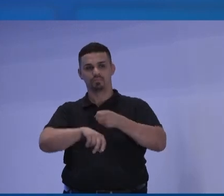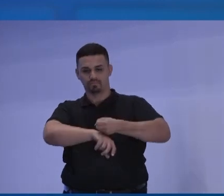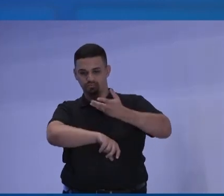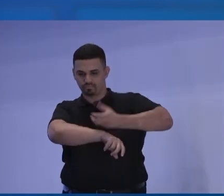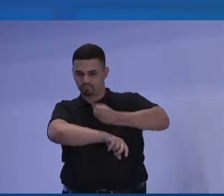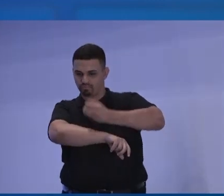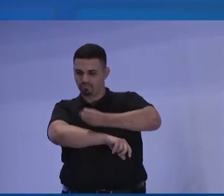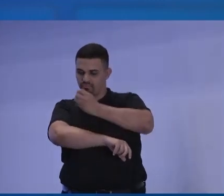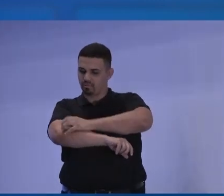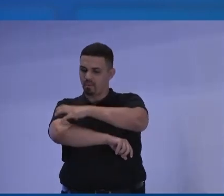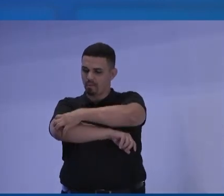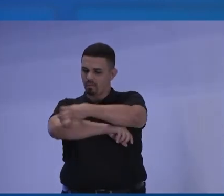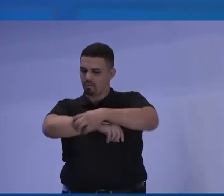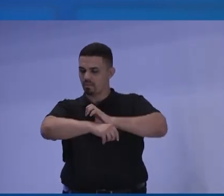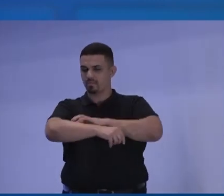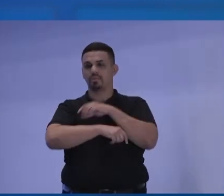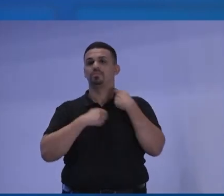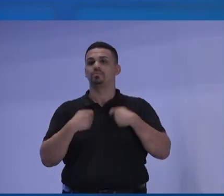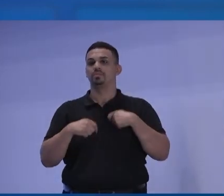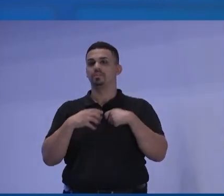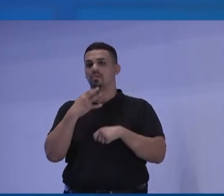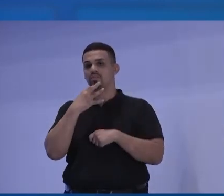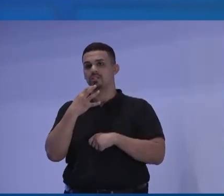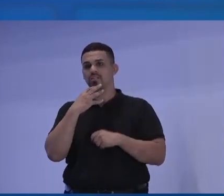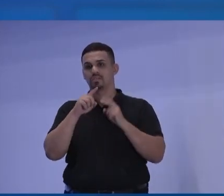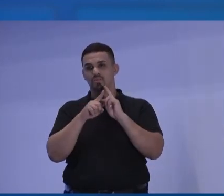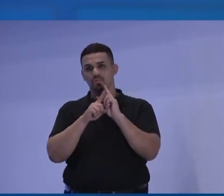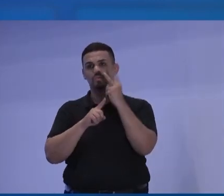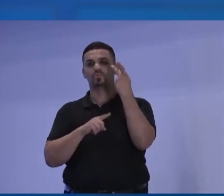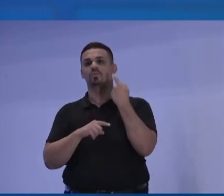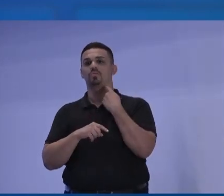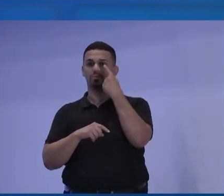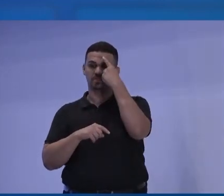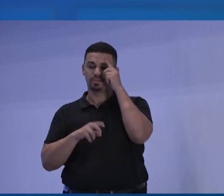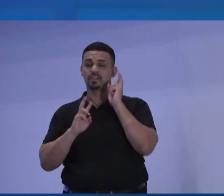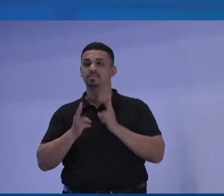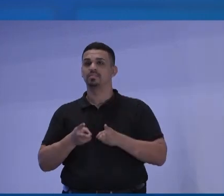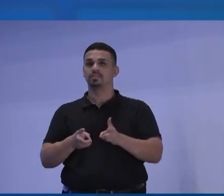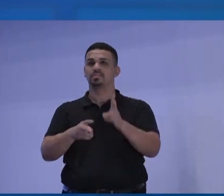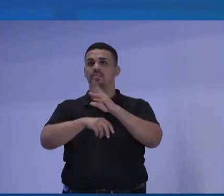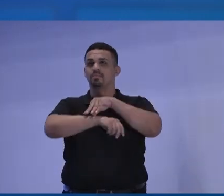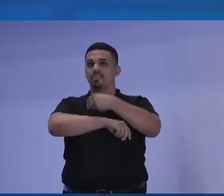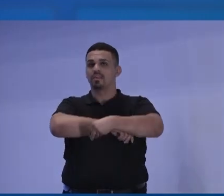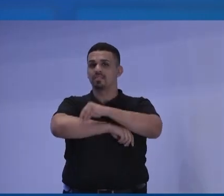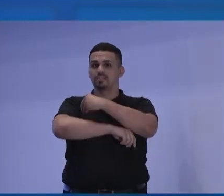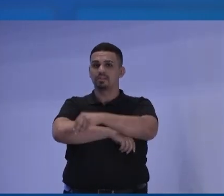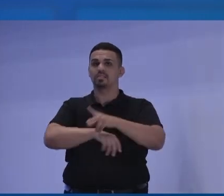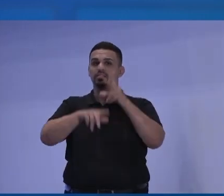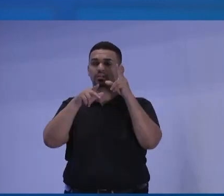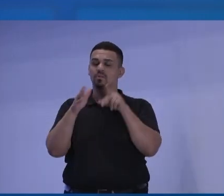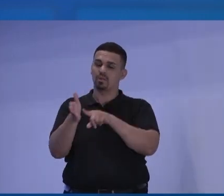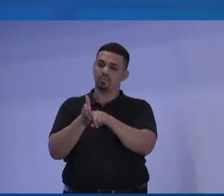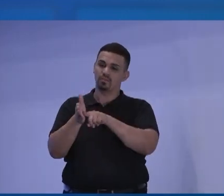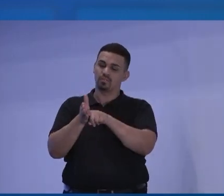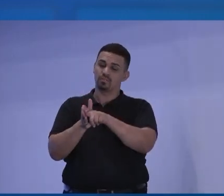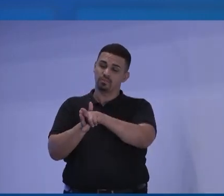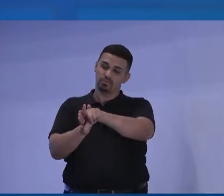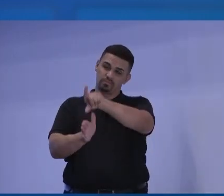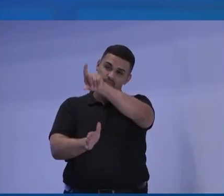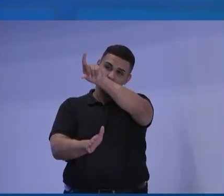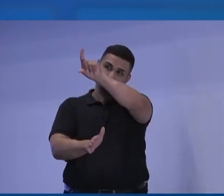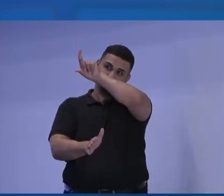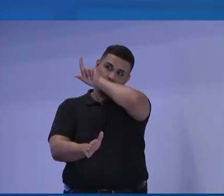devemos multiplicar nossos conhecimentos e pensar sempre em hanseníase para um diagnóstico bem